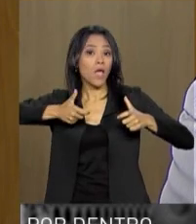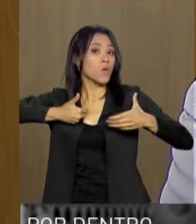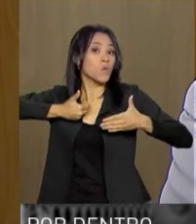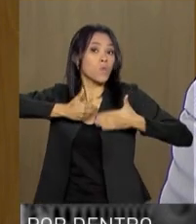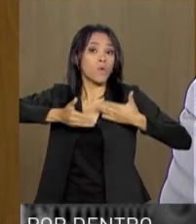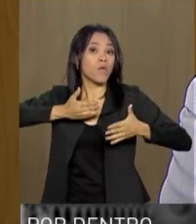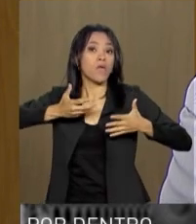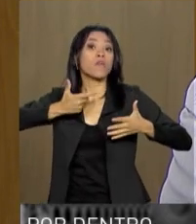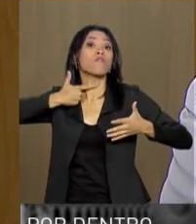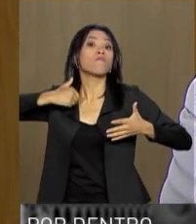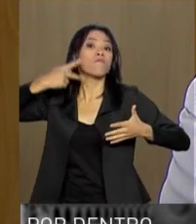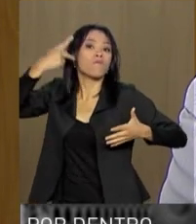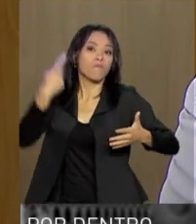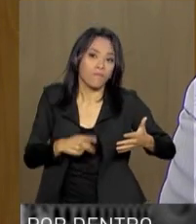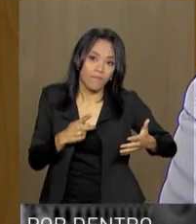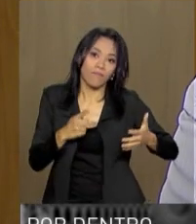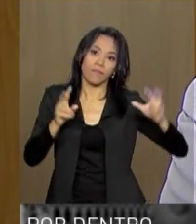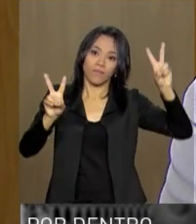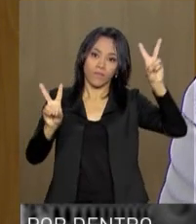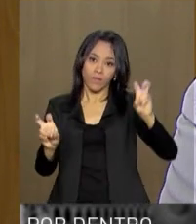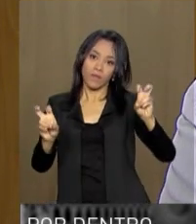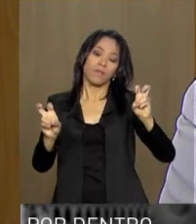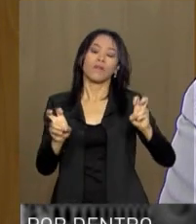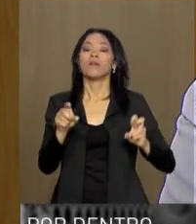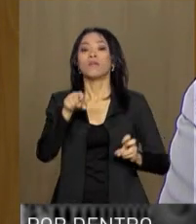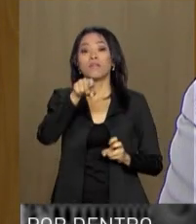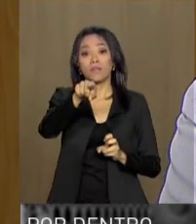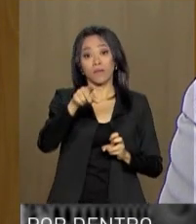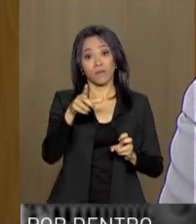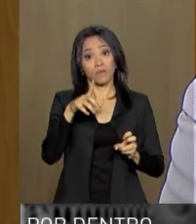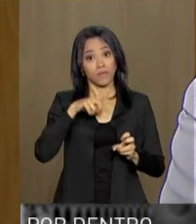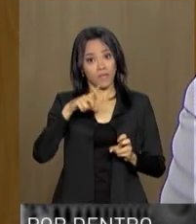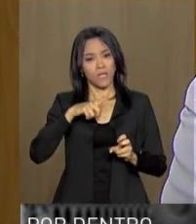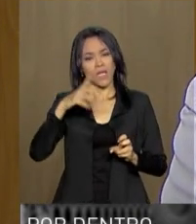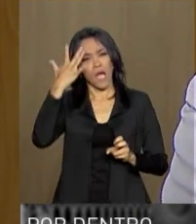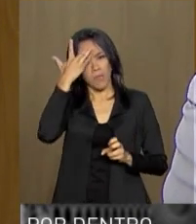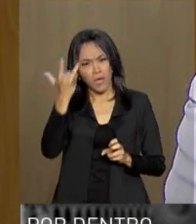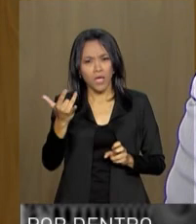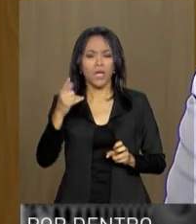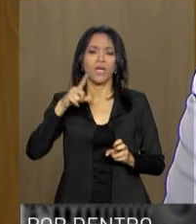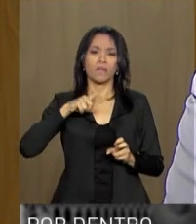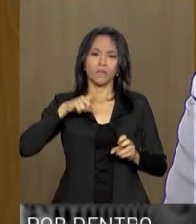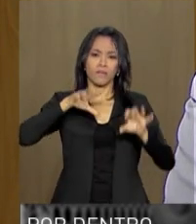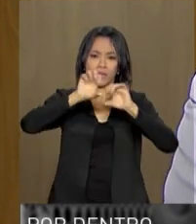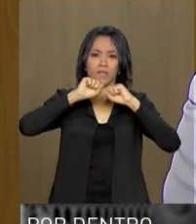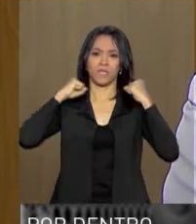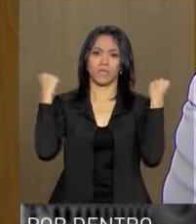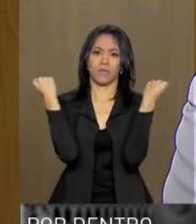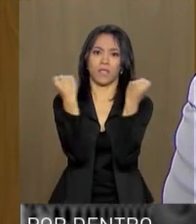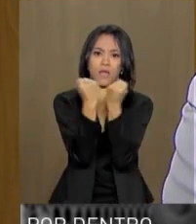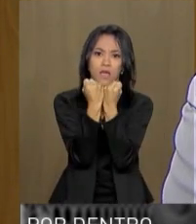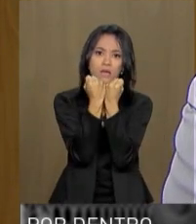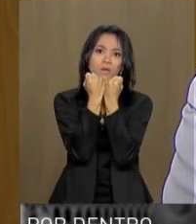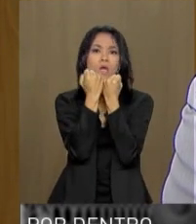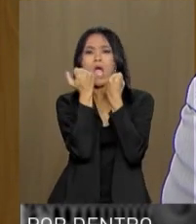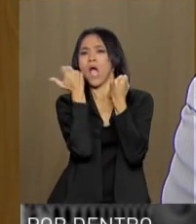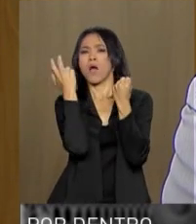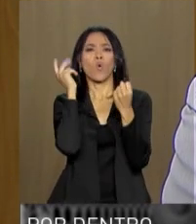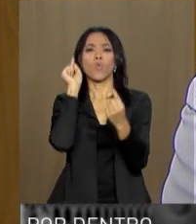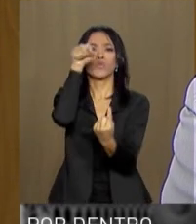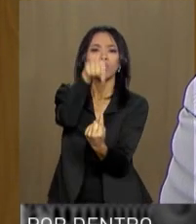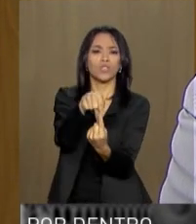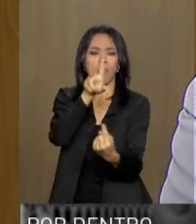esse depoimento para os nossos canais de comunicação amanhã haverá um seminário para que nós possamos discutir